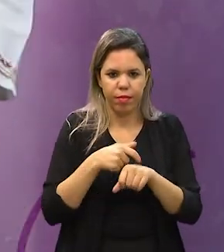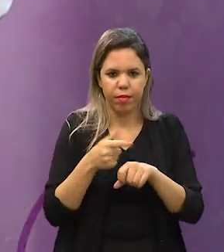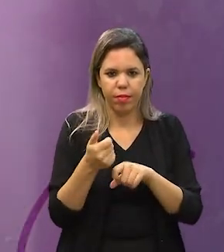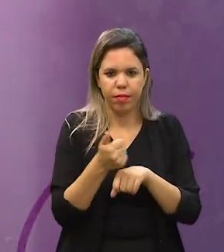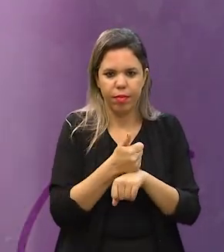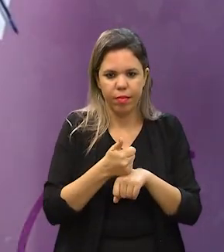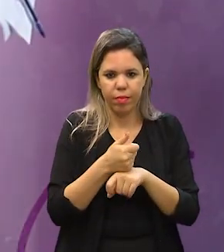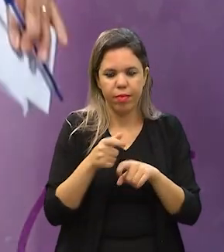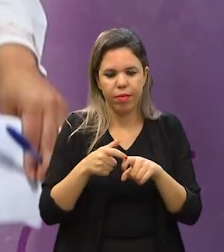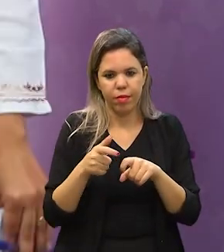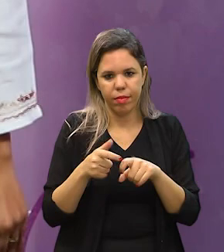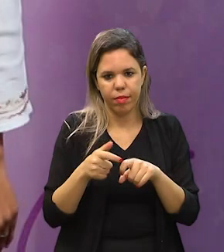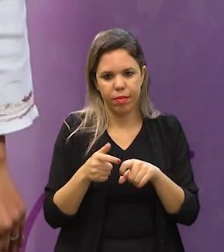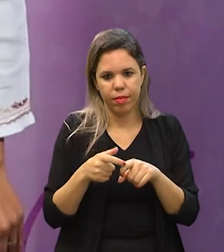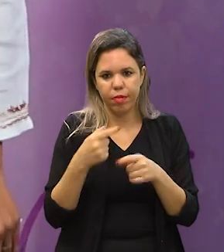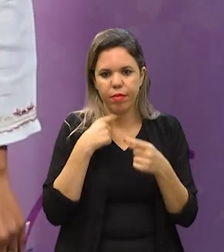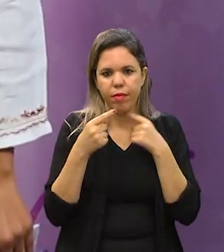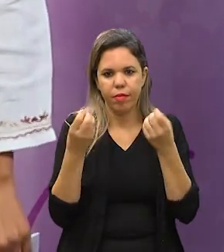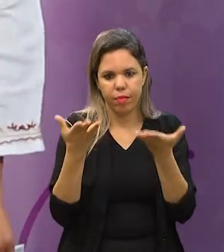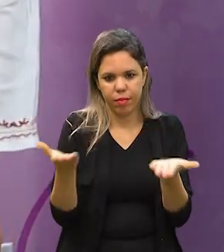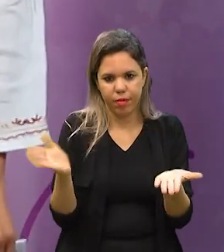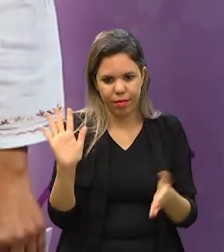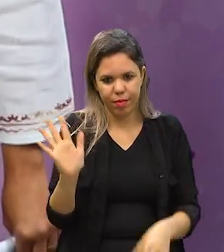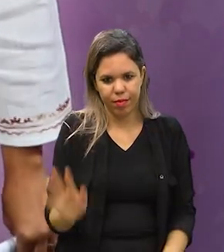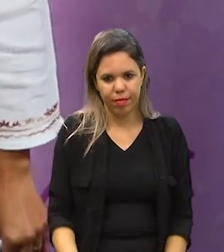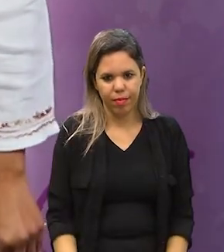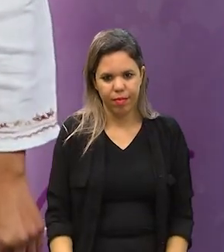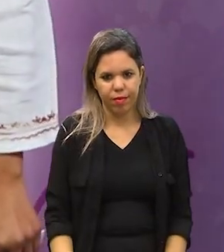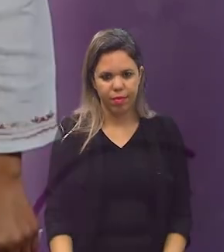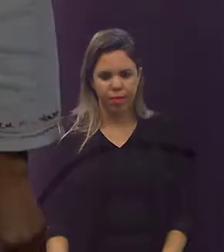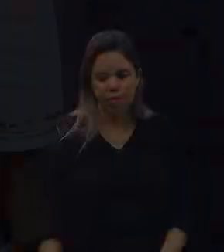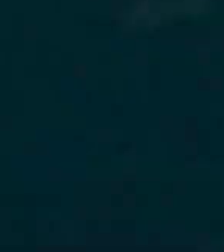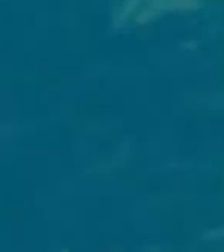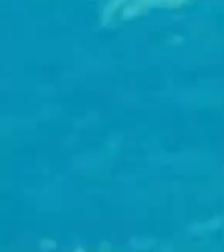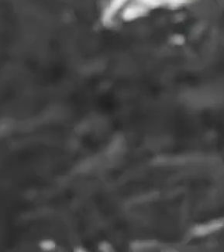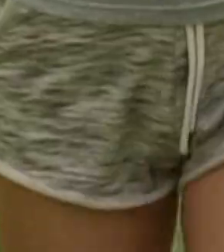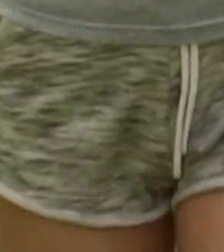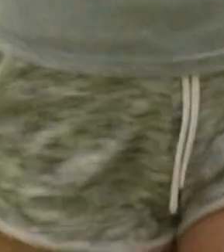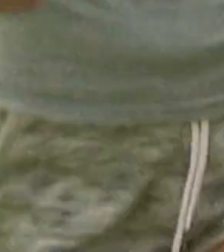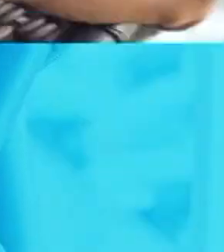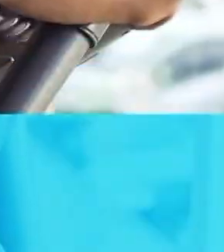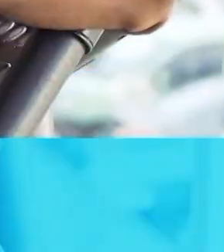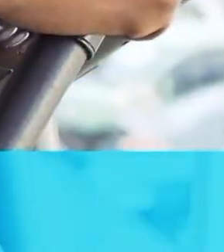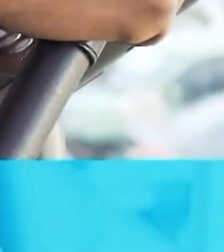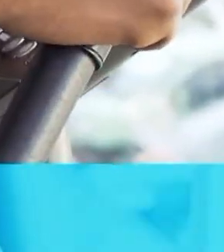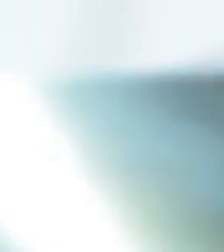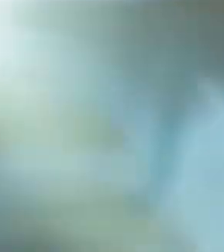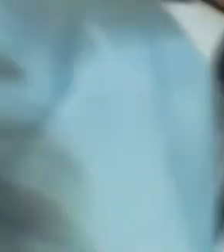especialista para tirar todas as dúvidas para você. Tchau!